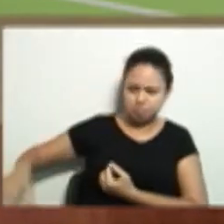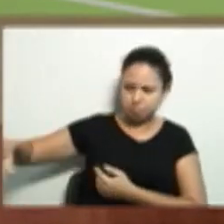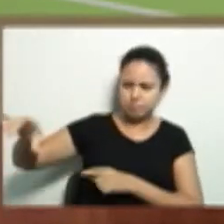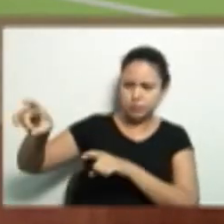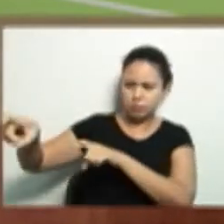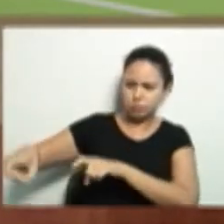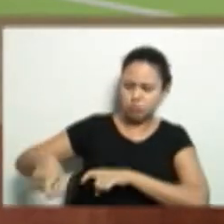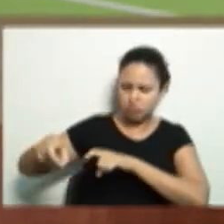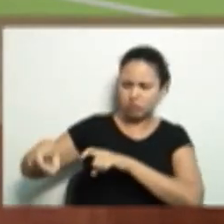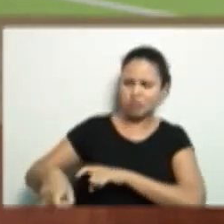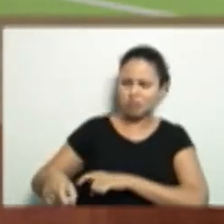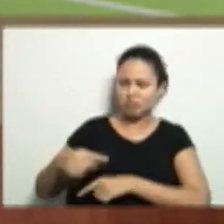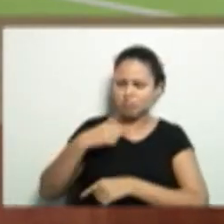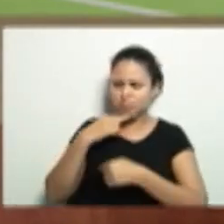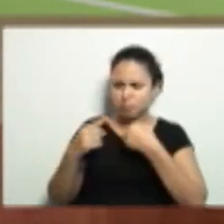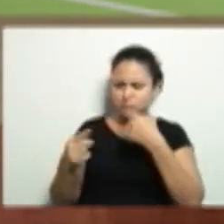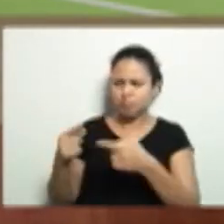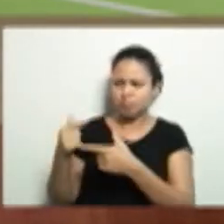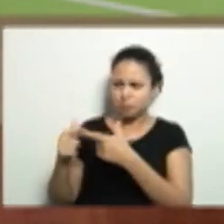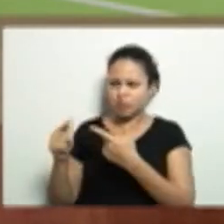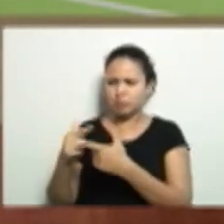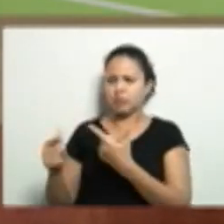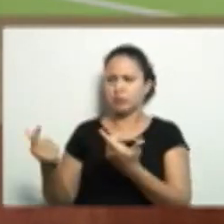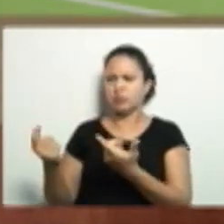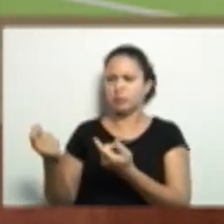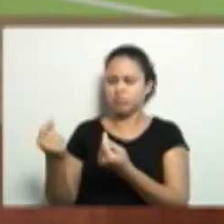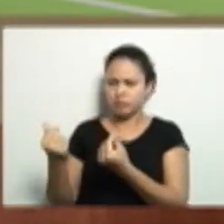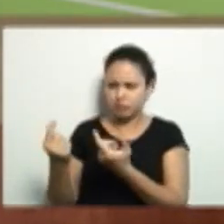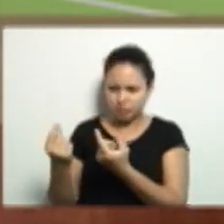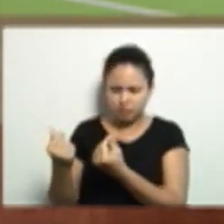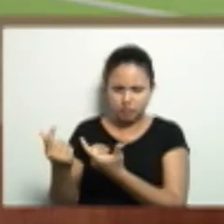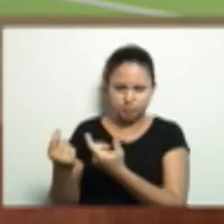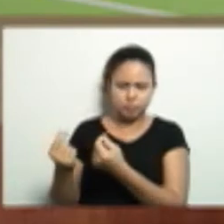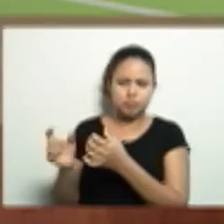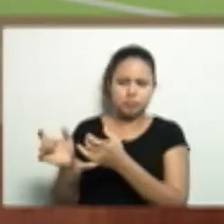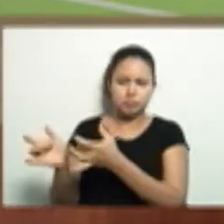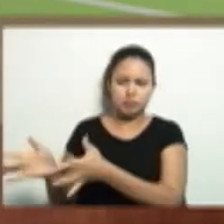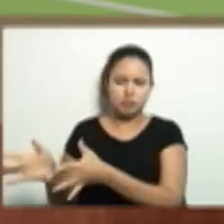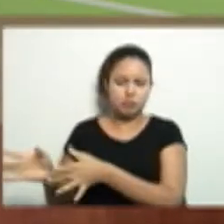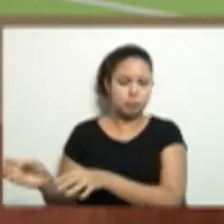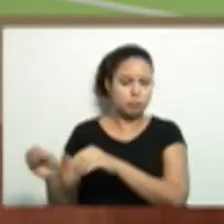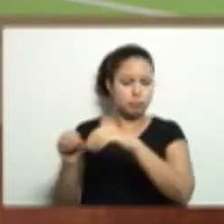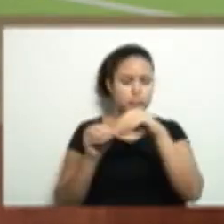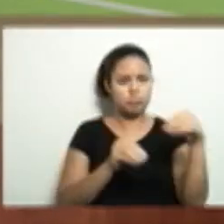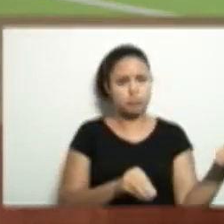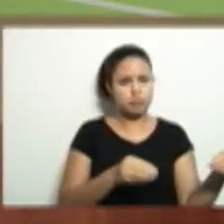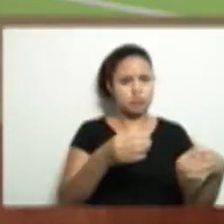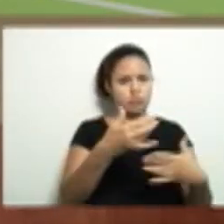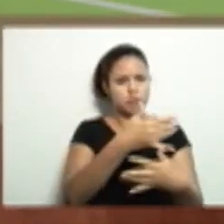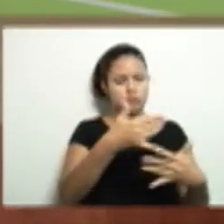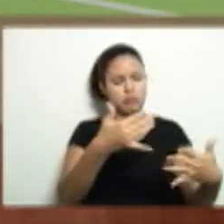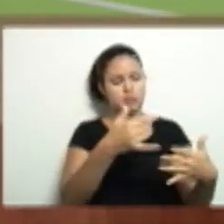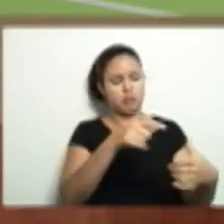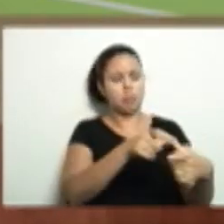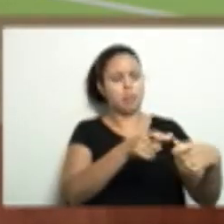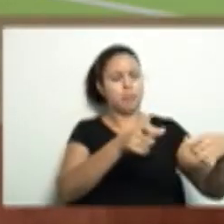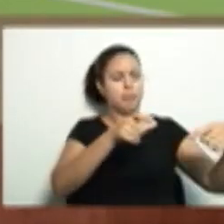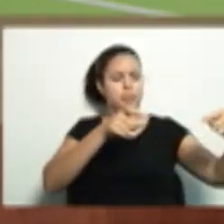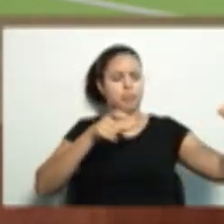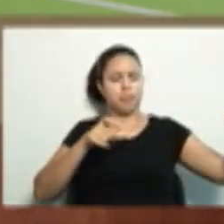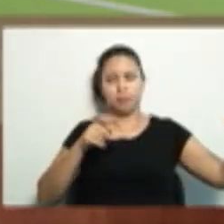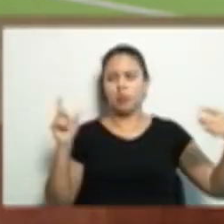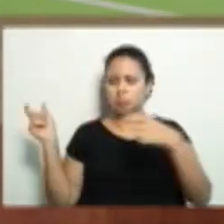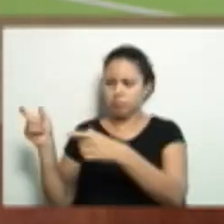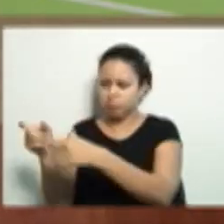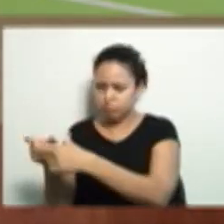suas terras, por problemas de execução dessa política pública. Então, a política pública ela funciona